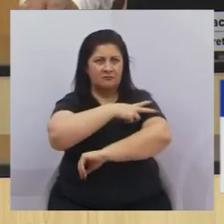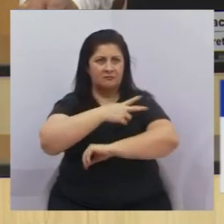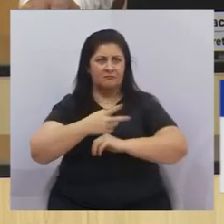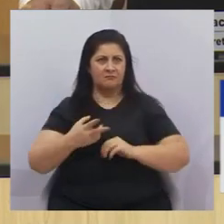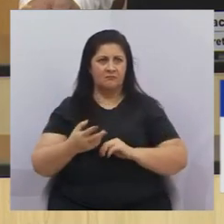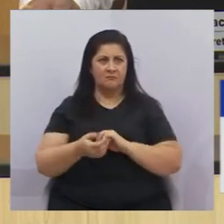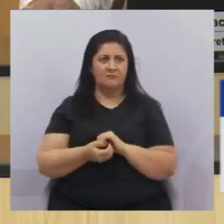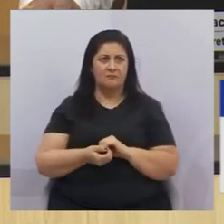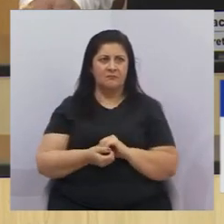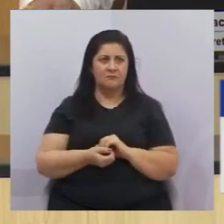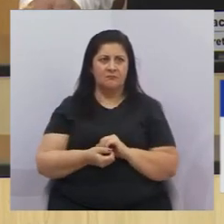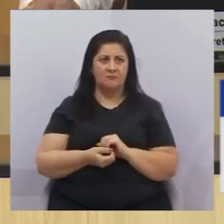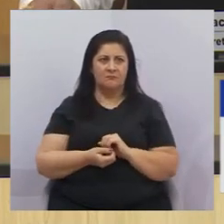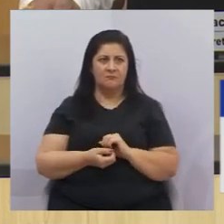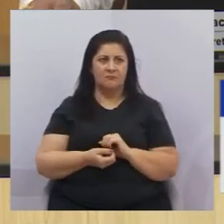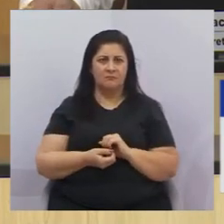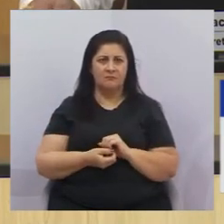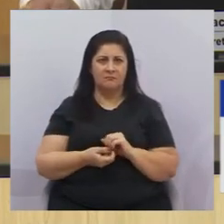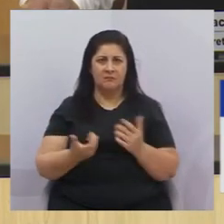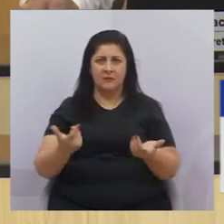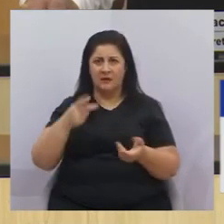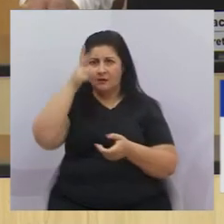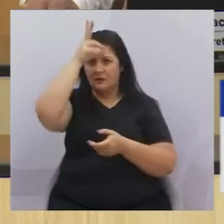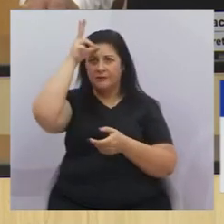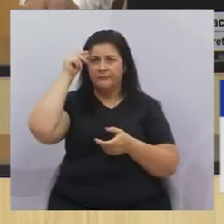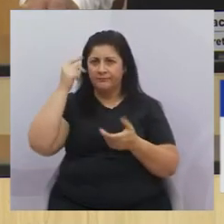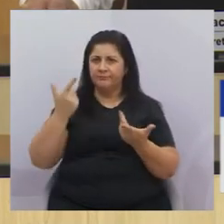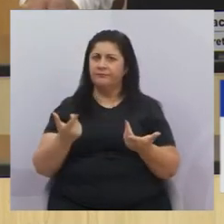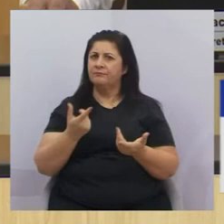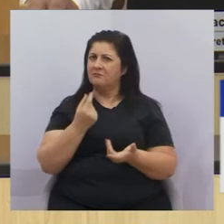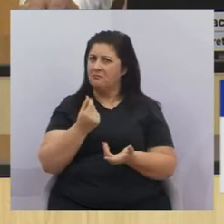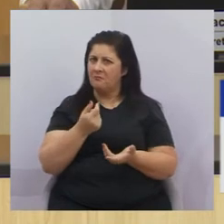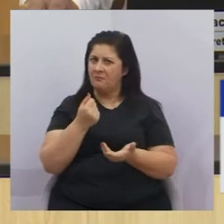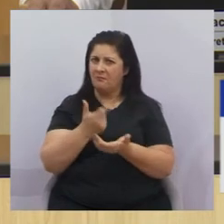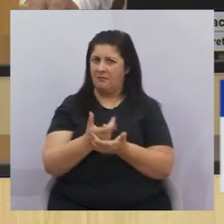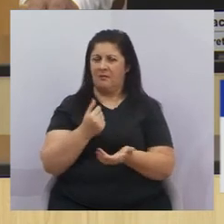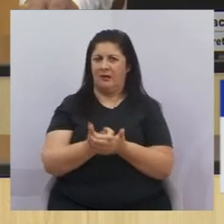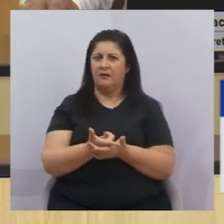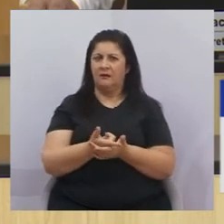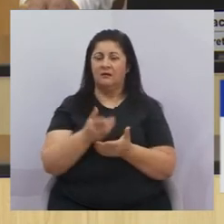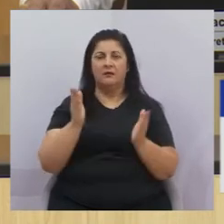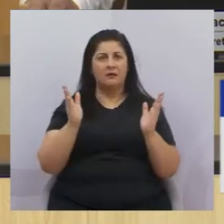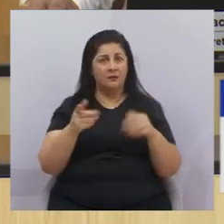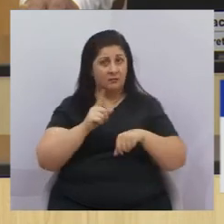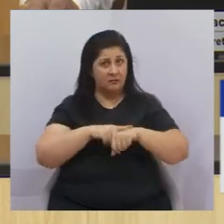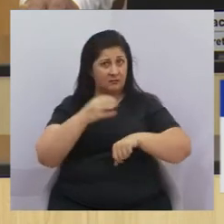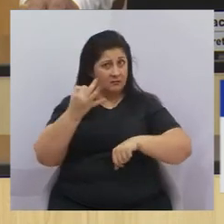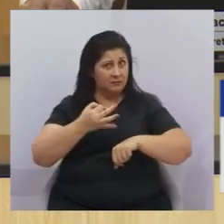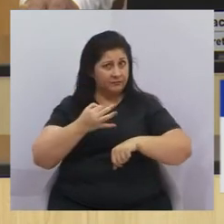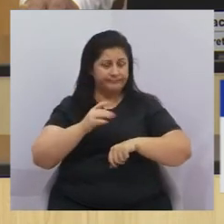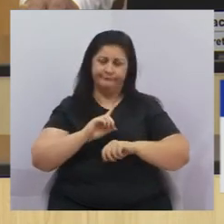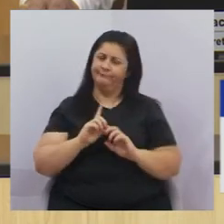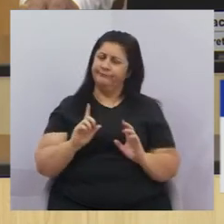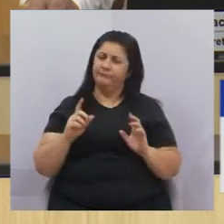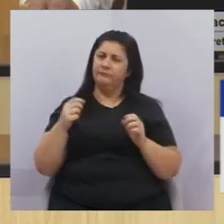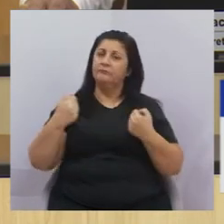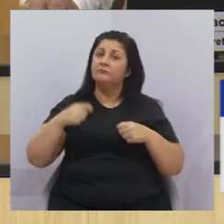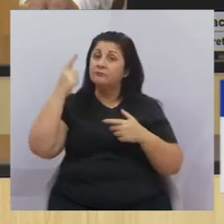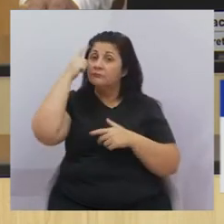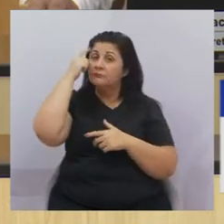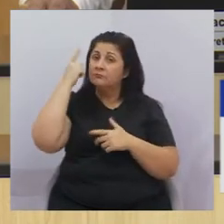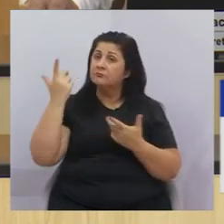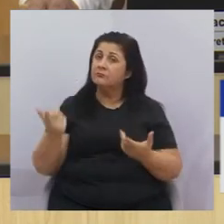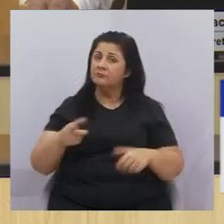aí um valor que vai sair dos cofres públicos. Eu acho que não é o momento. Nós temos que pensar que não é